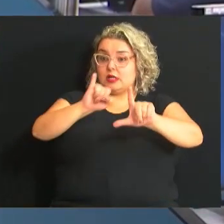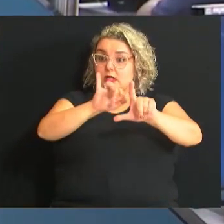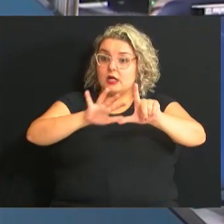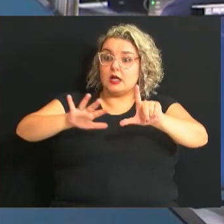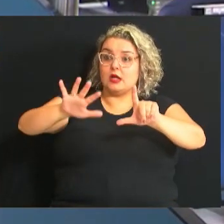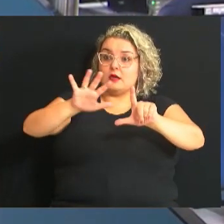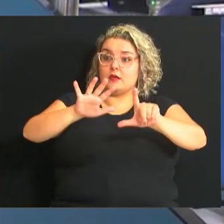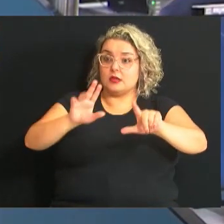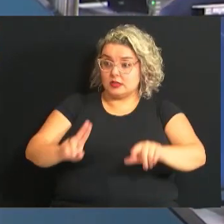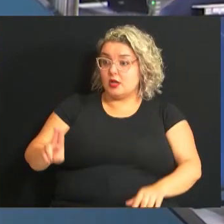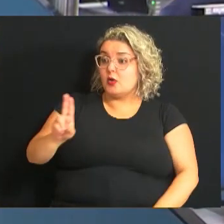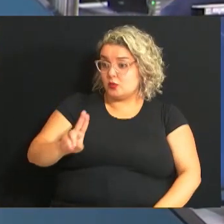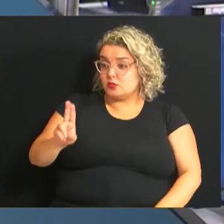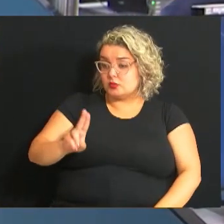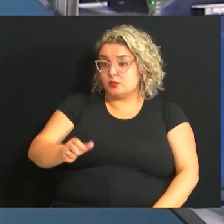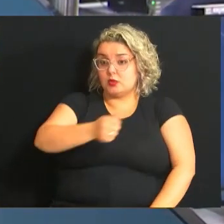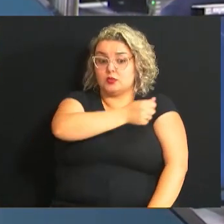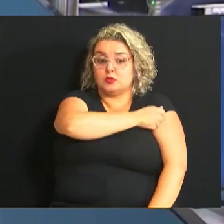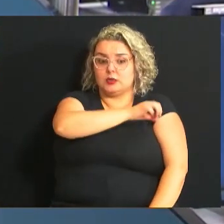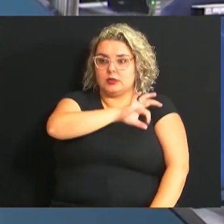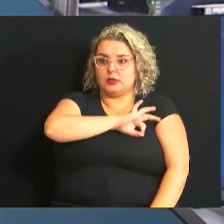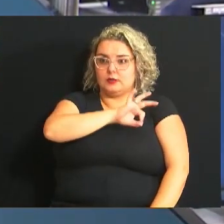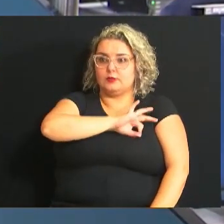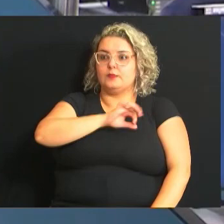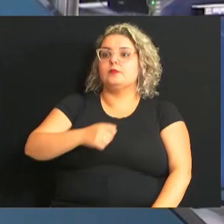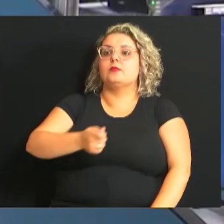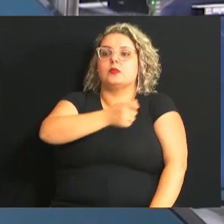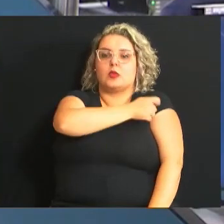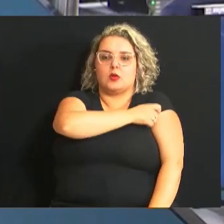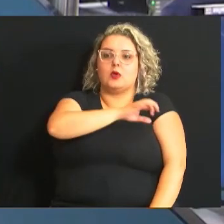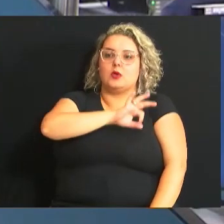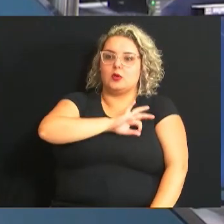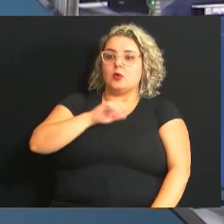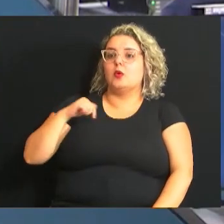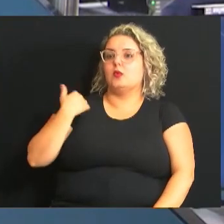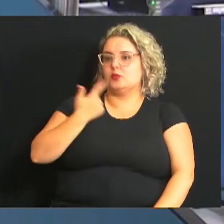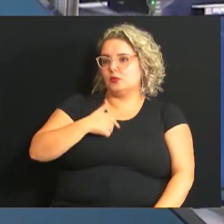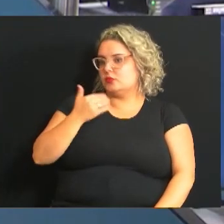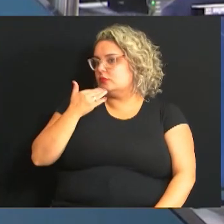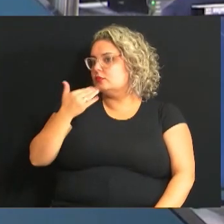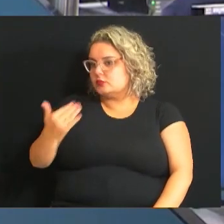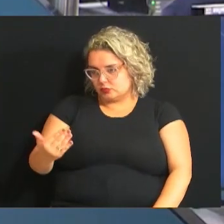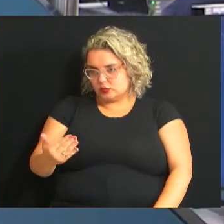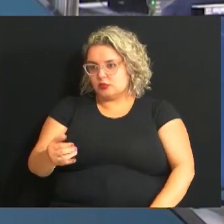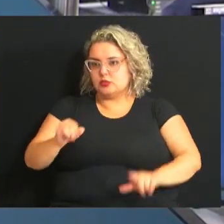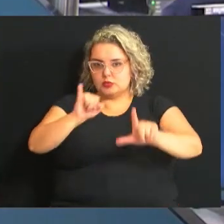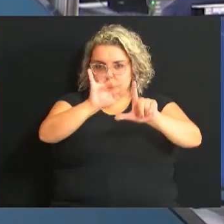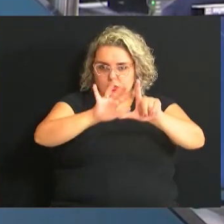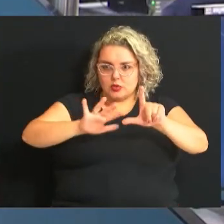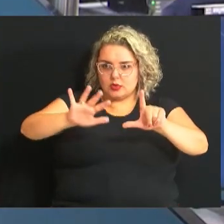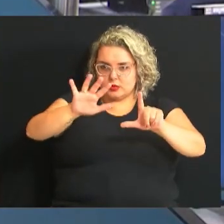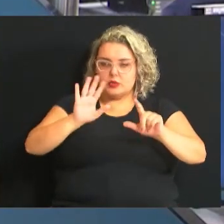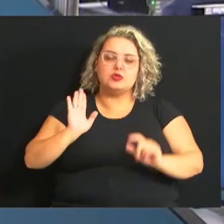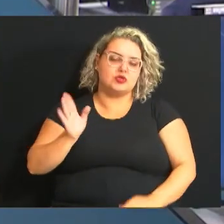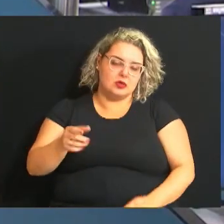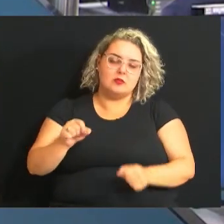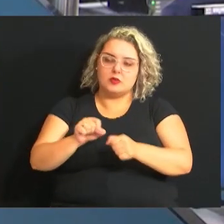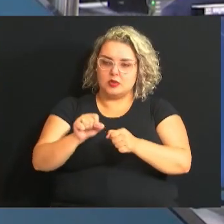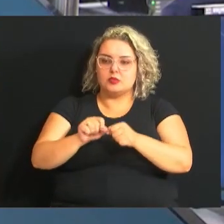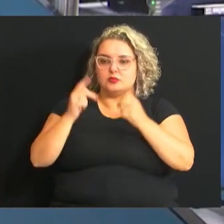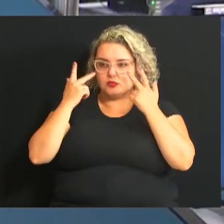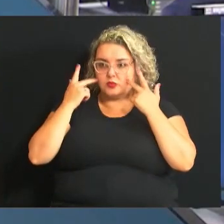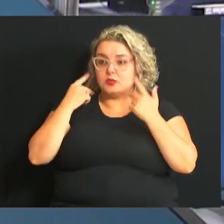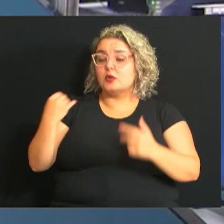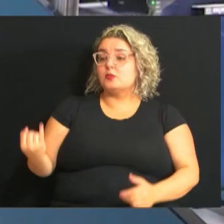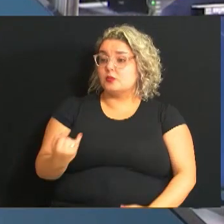para a autoridade policial ou nós solicitamos essa imagem, como já é feito normalmente hoje em dia. Então é importante frisar que nós